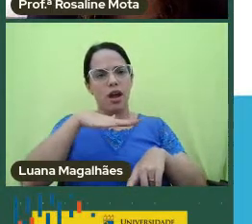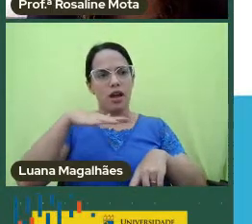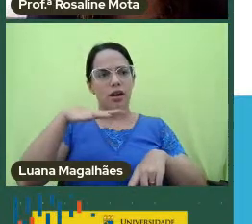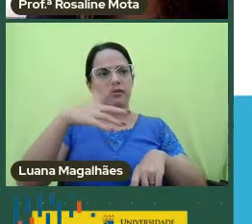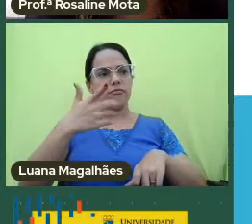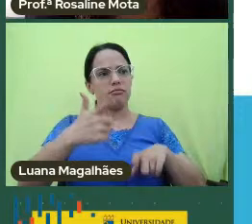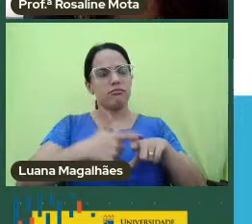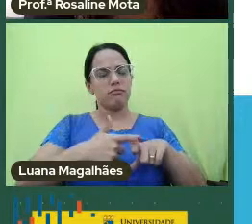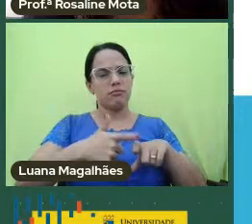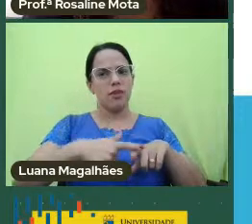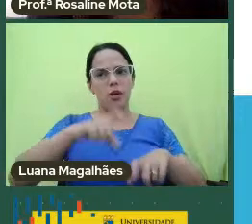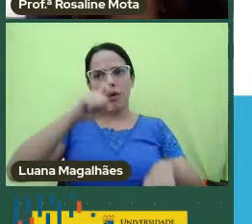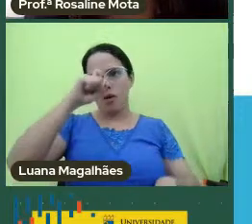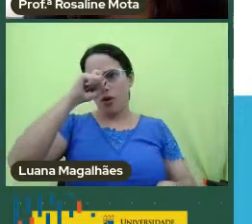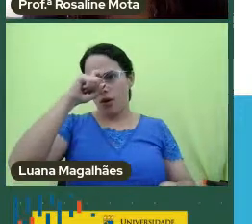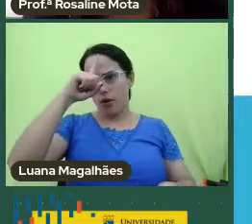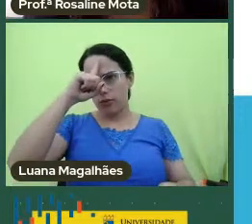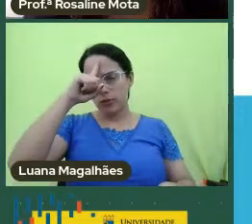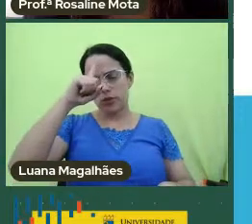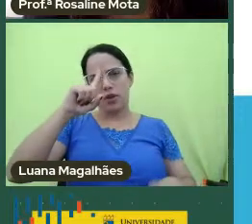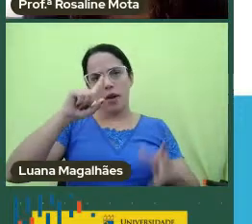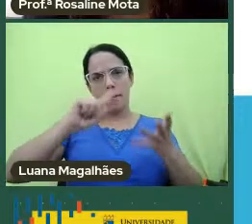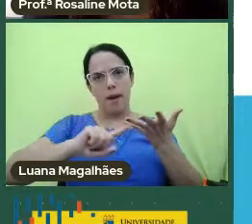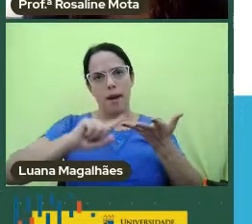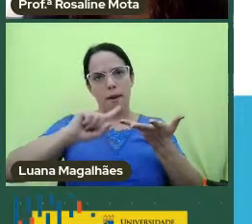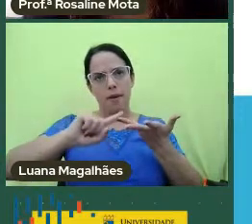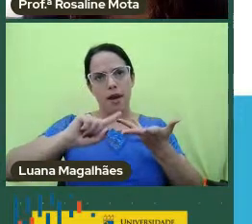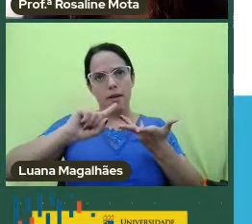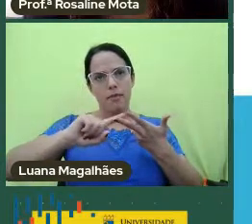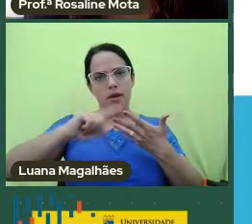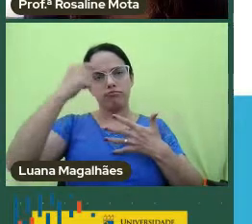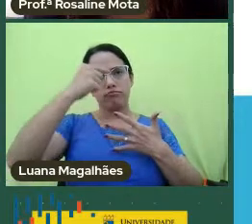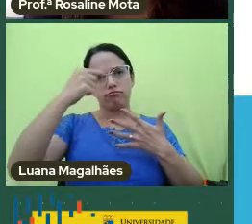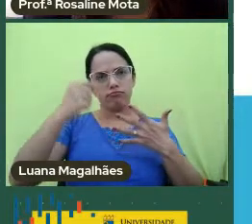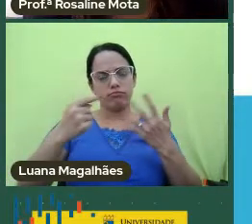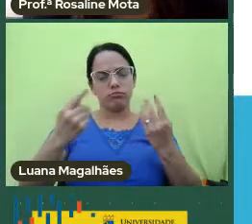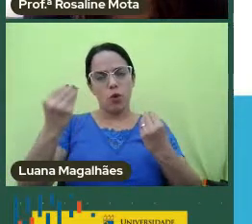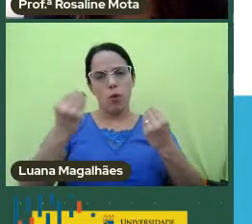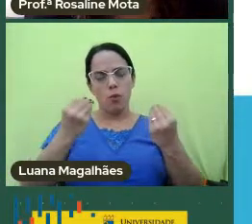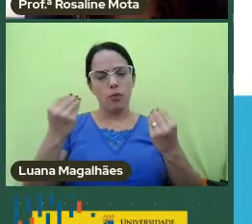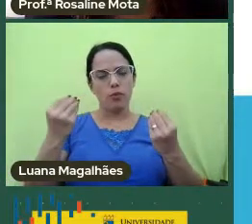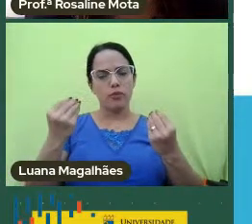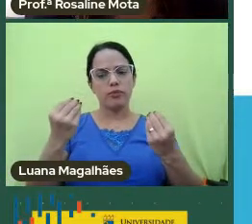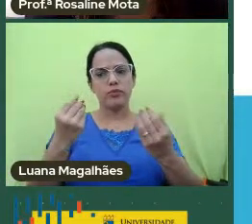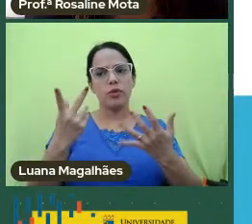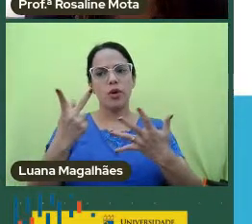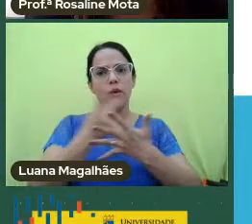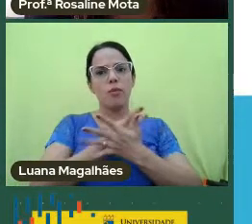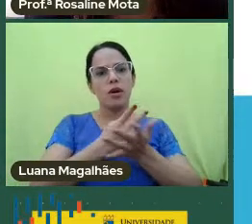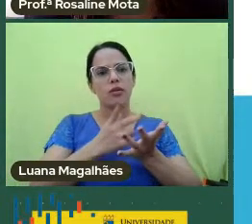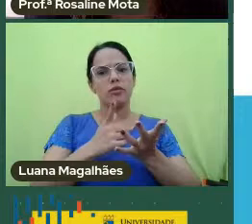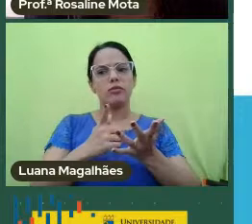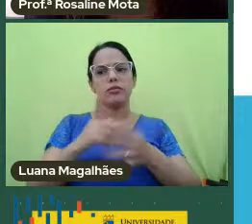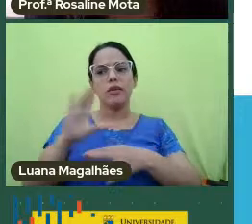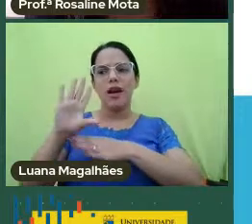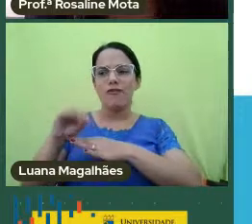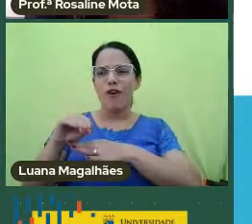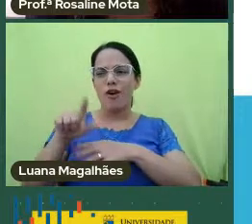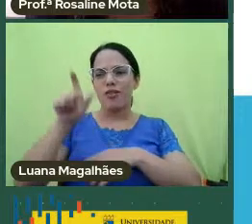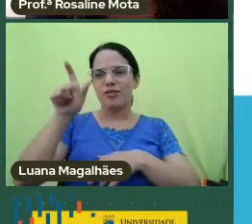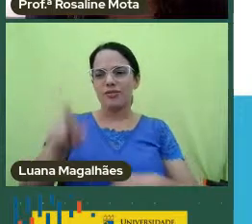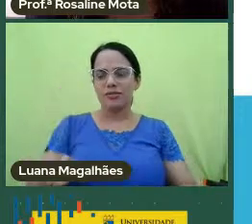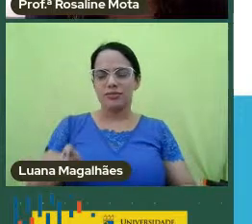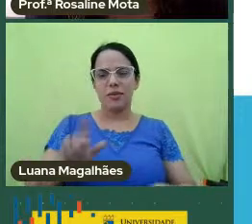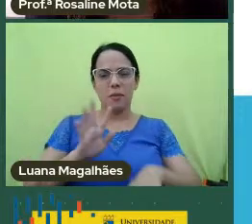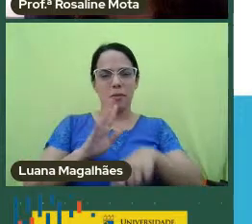história dos hospitais, e como que a gente tem, e os registros dos pacientes, né? De imagens